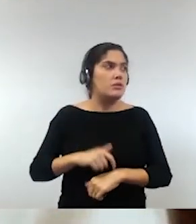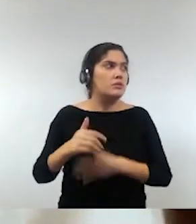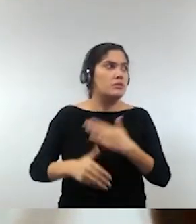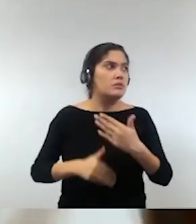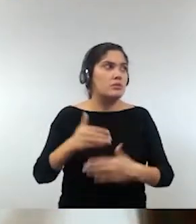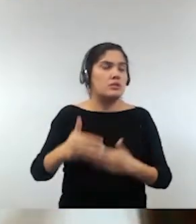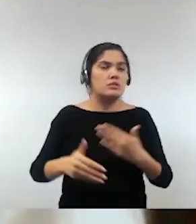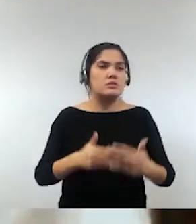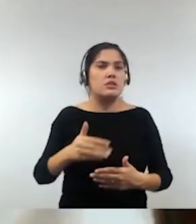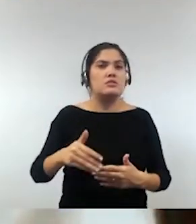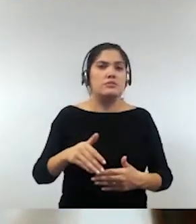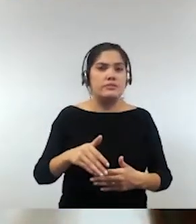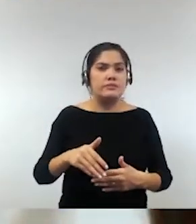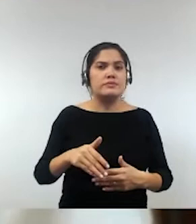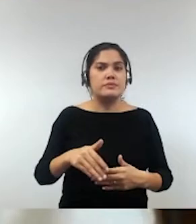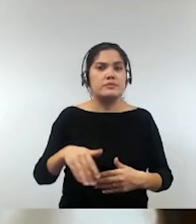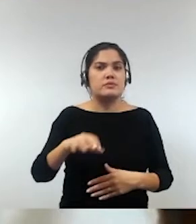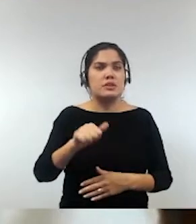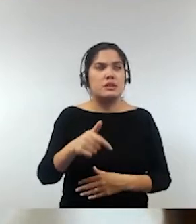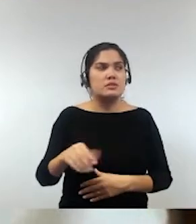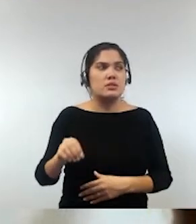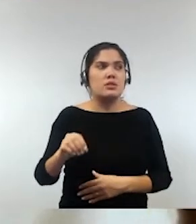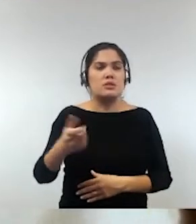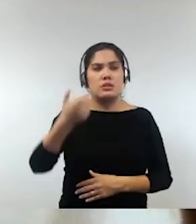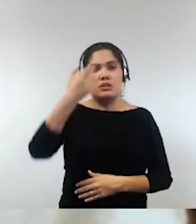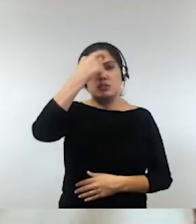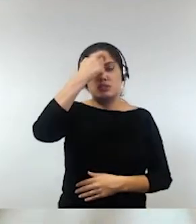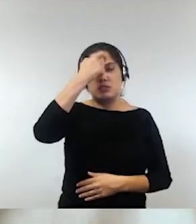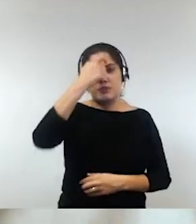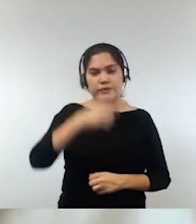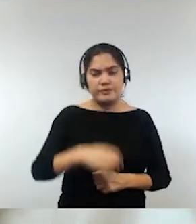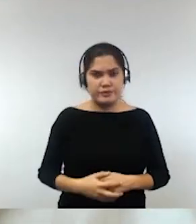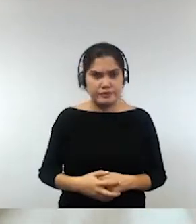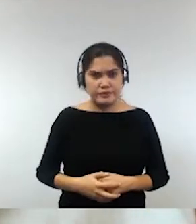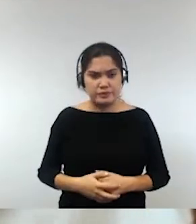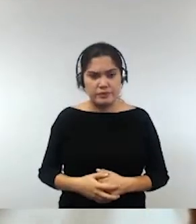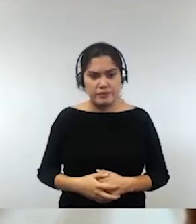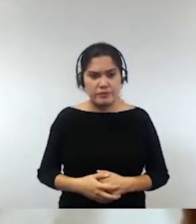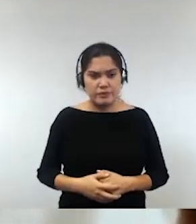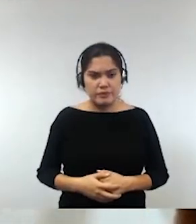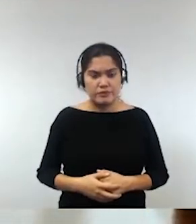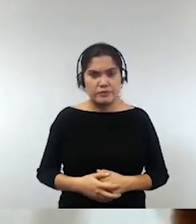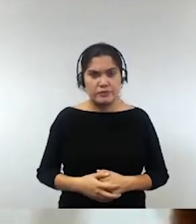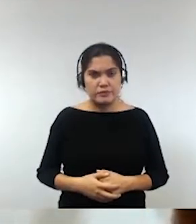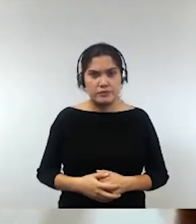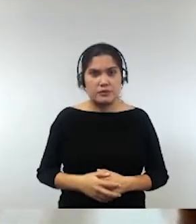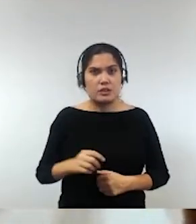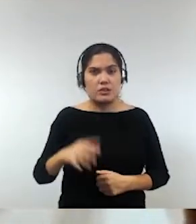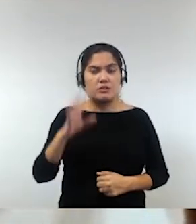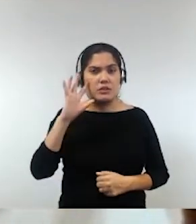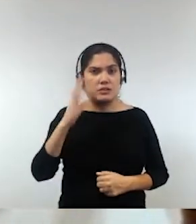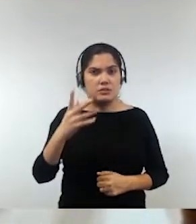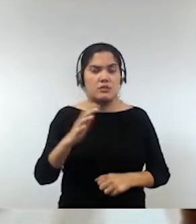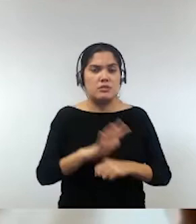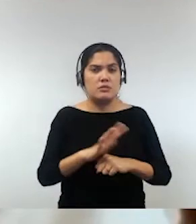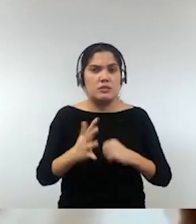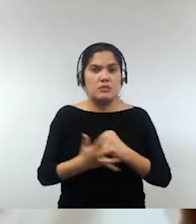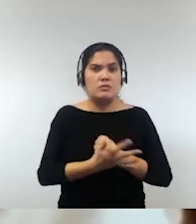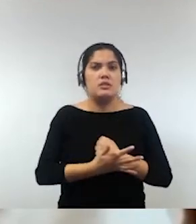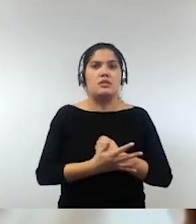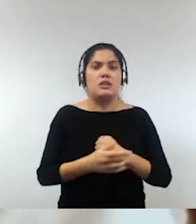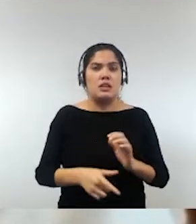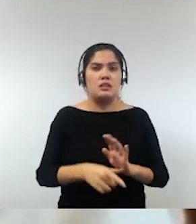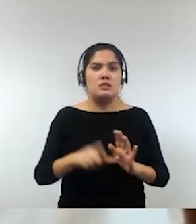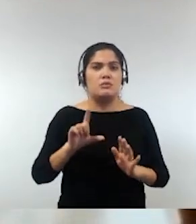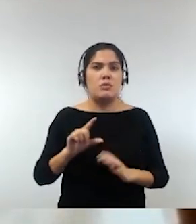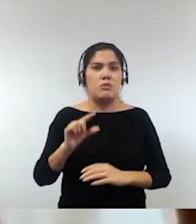processo na ação cognitiva. Então, a situação da pandemia antecipou um